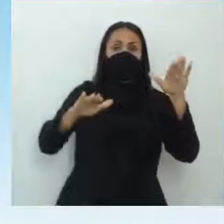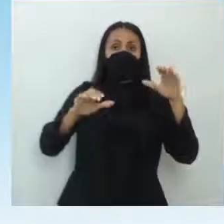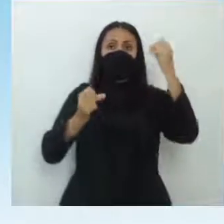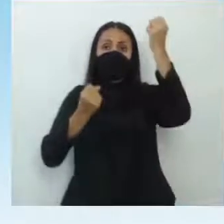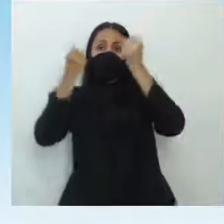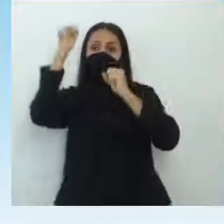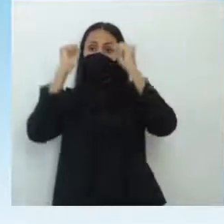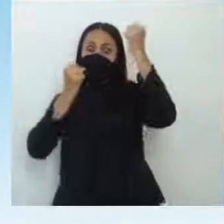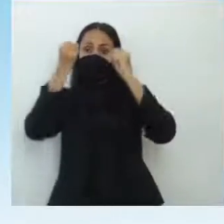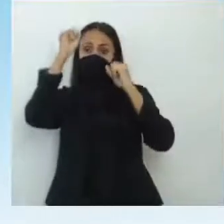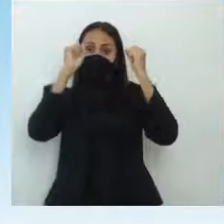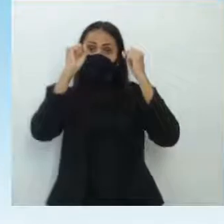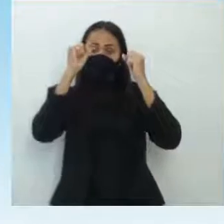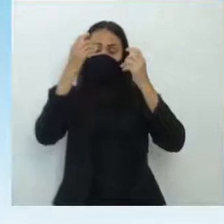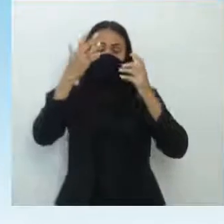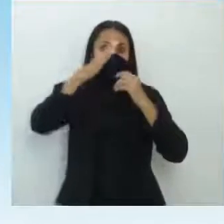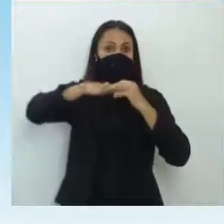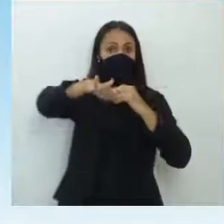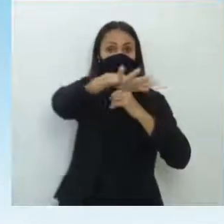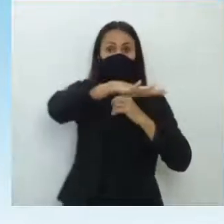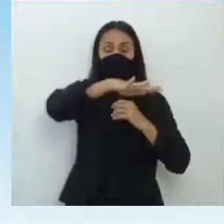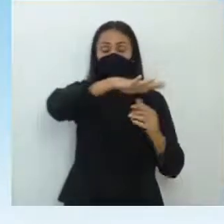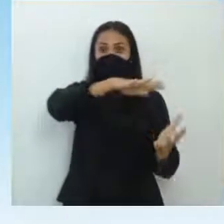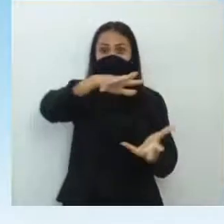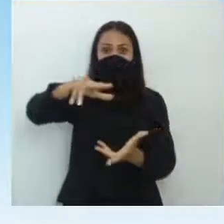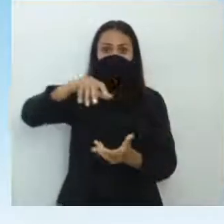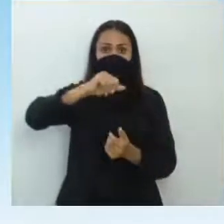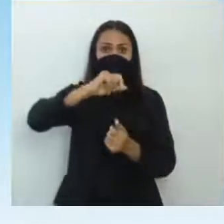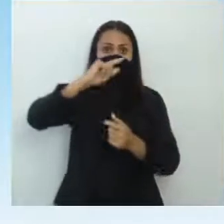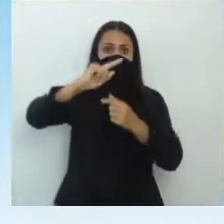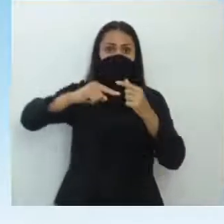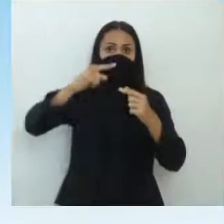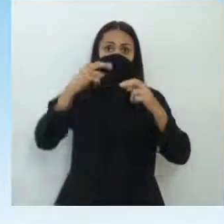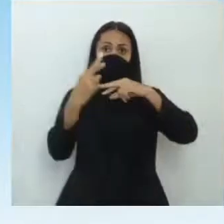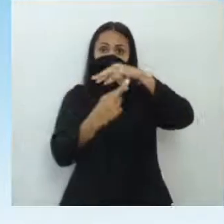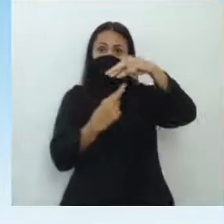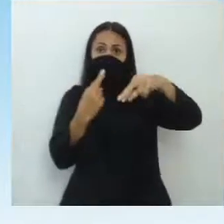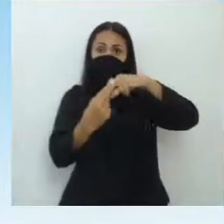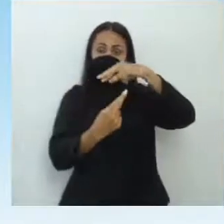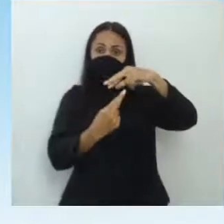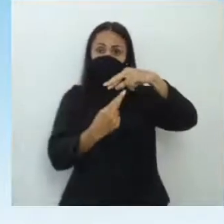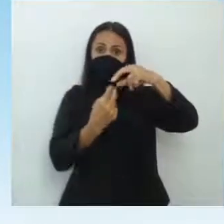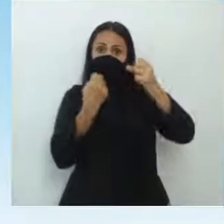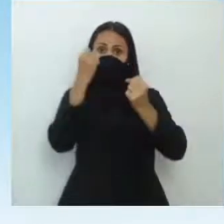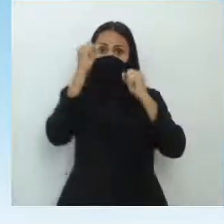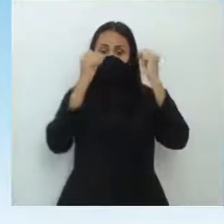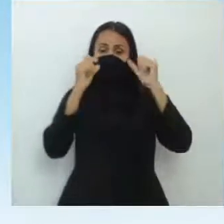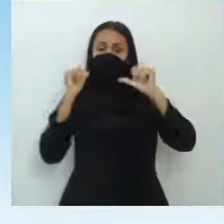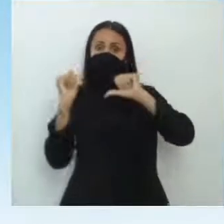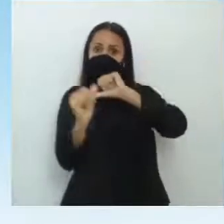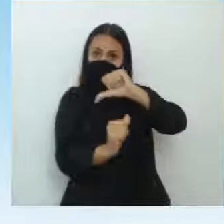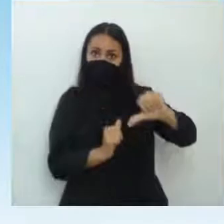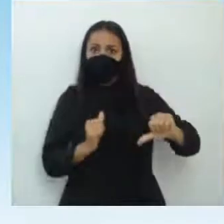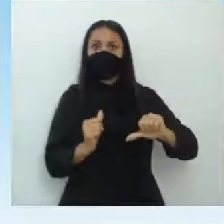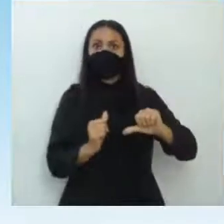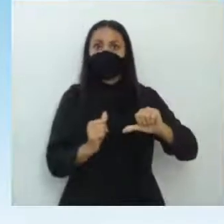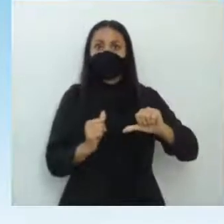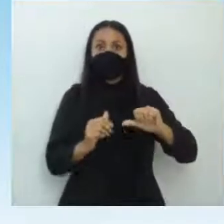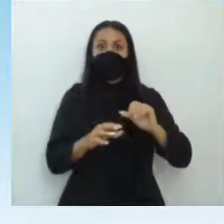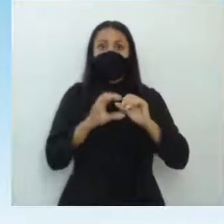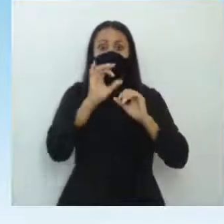industrialização. Esse cenário mundial, após a Revolução Industrial, ele mudou. Não